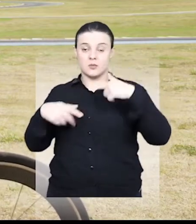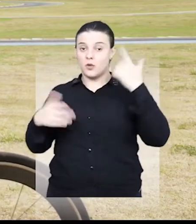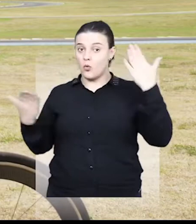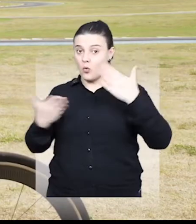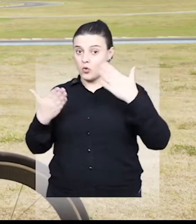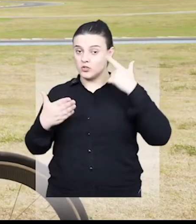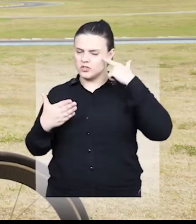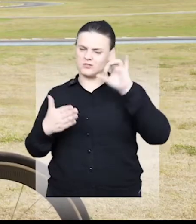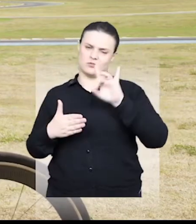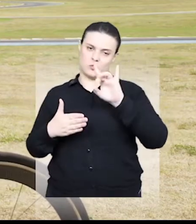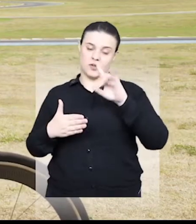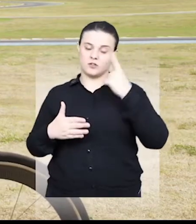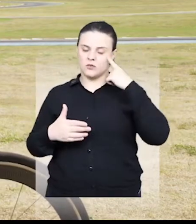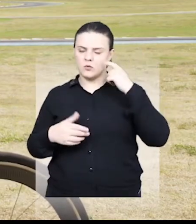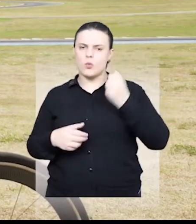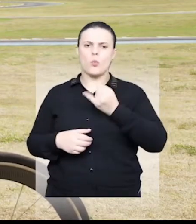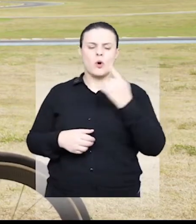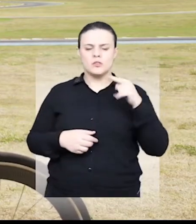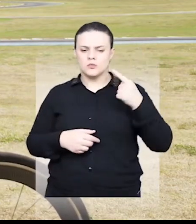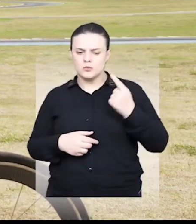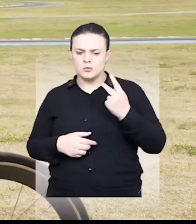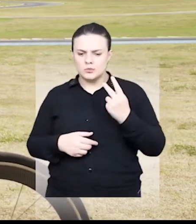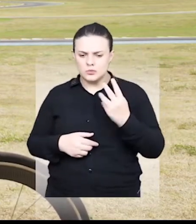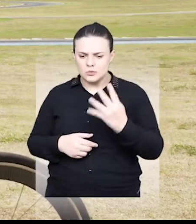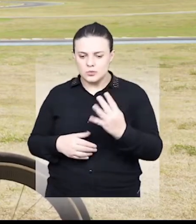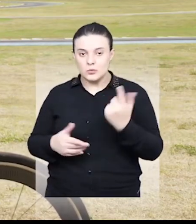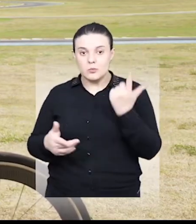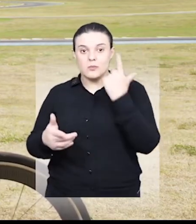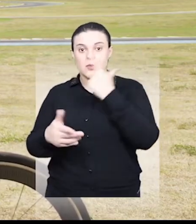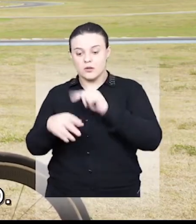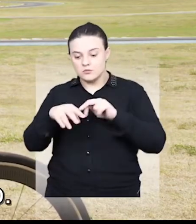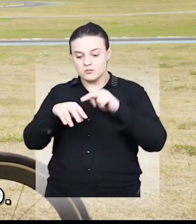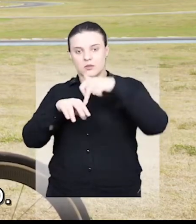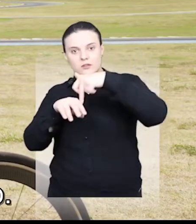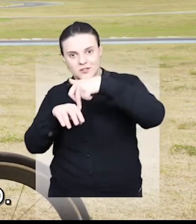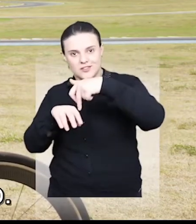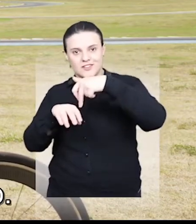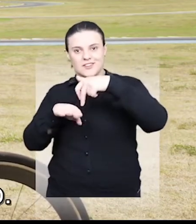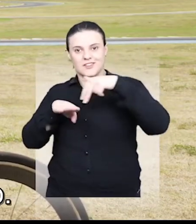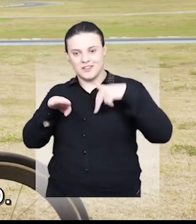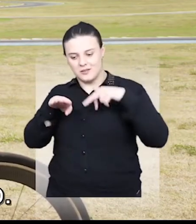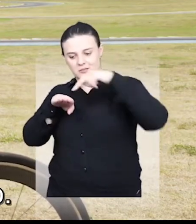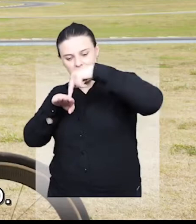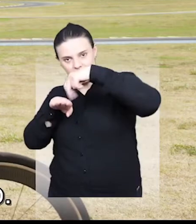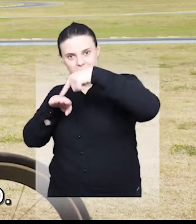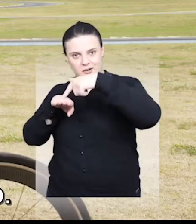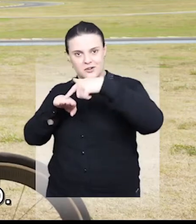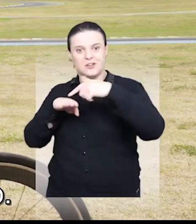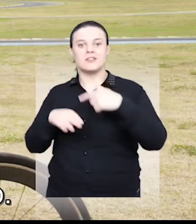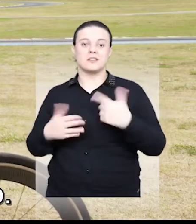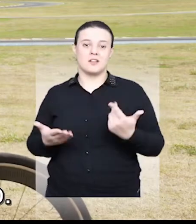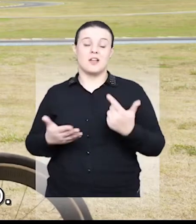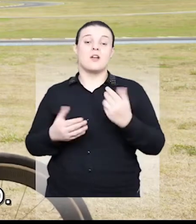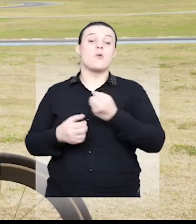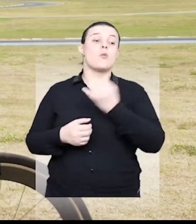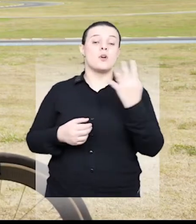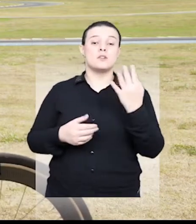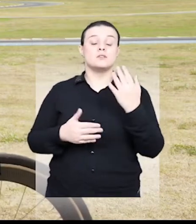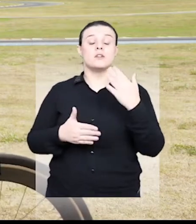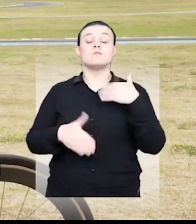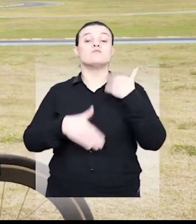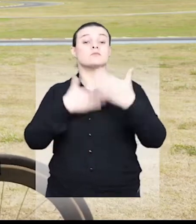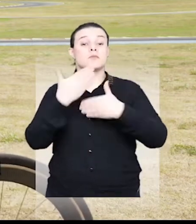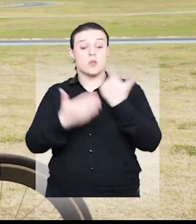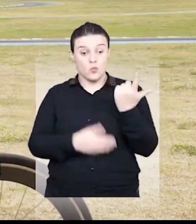em dia já é automático, quantos passos eu dou para chegar naquele meio fio e subir com a minha perna boa, né, que não é a prótese no caso. E